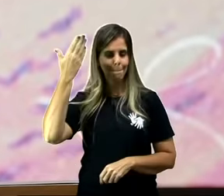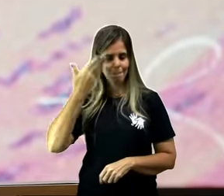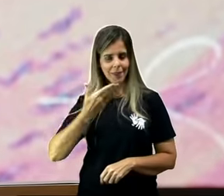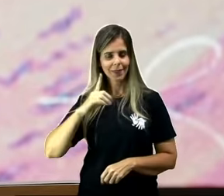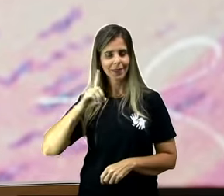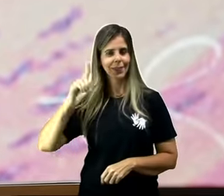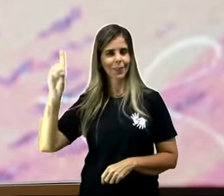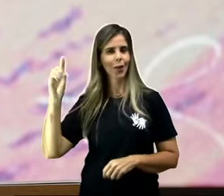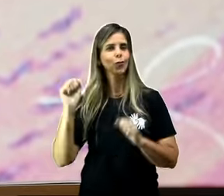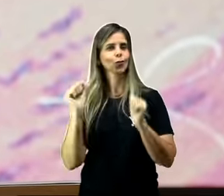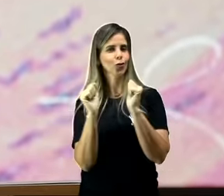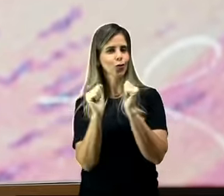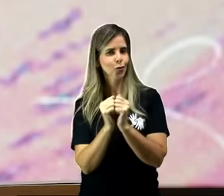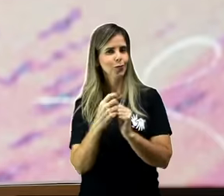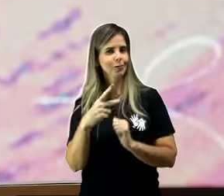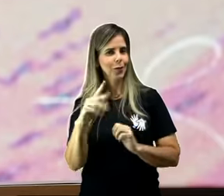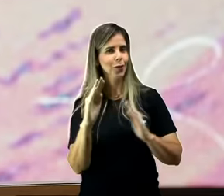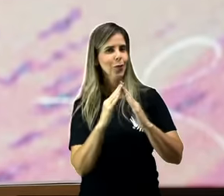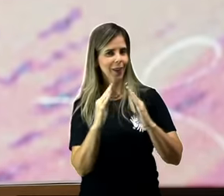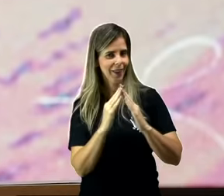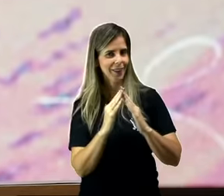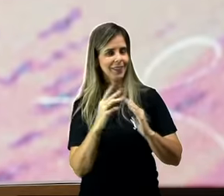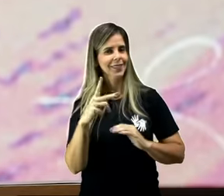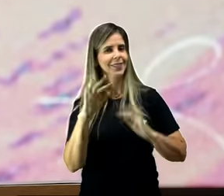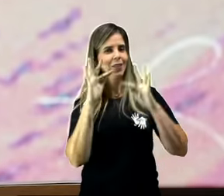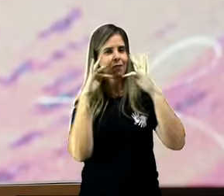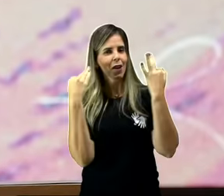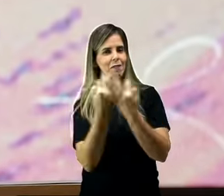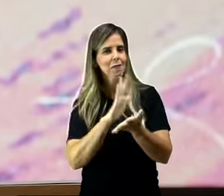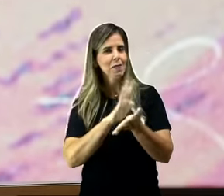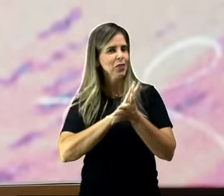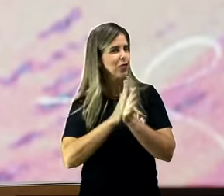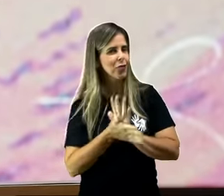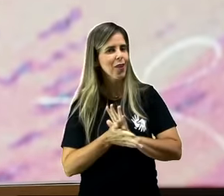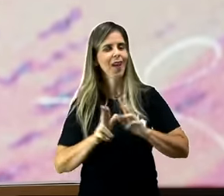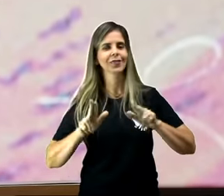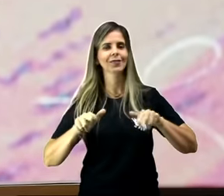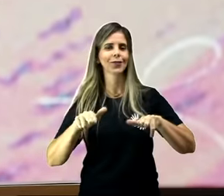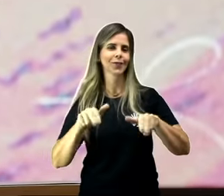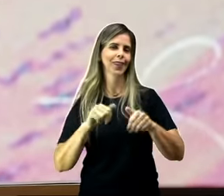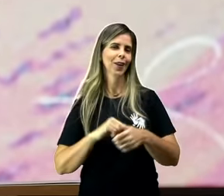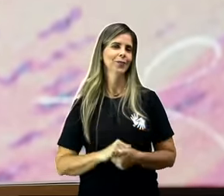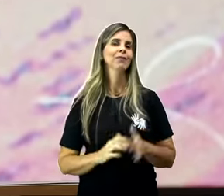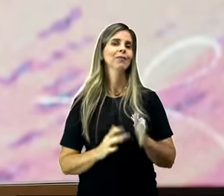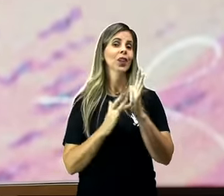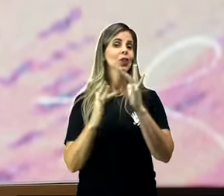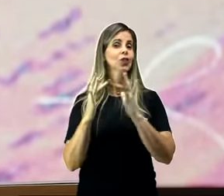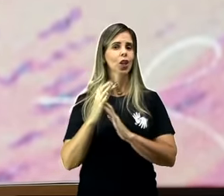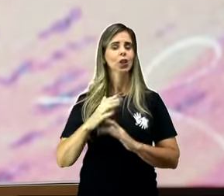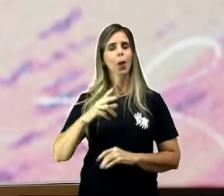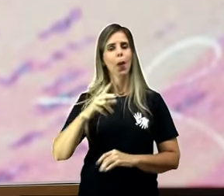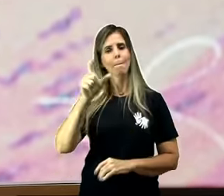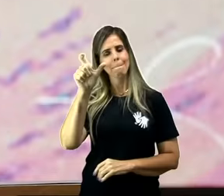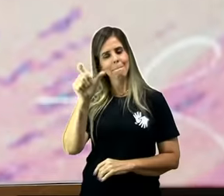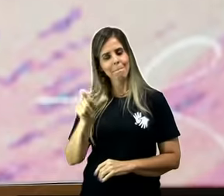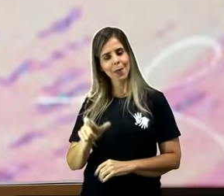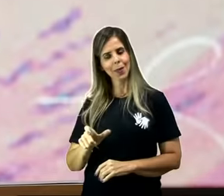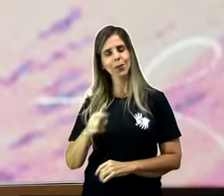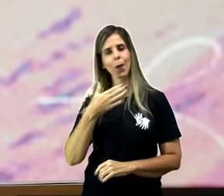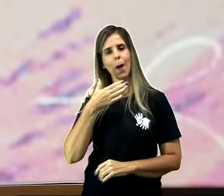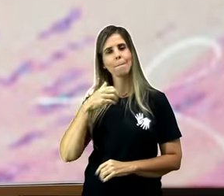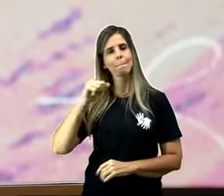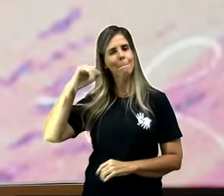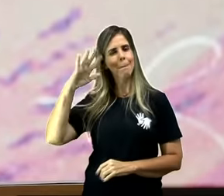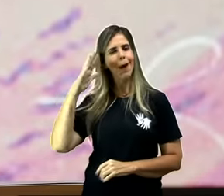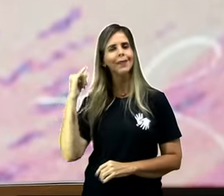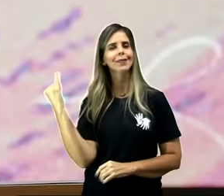recebe. Tua família nunca vai ser destruída. Enquanto Jesus for a pessoa mais importante da tua jornada,